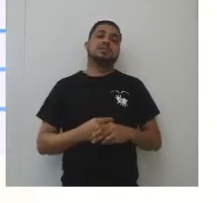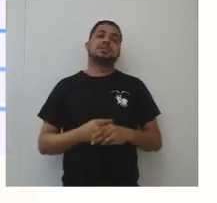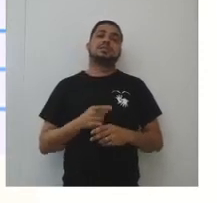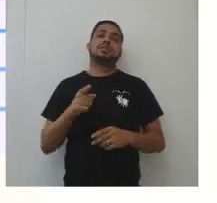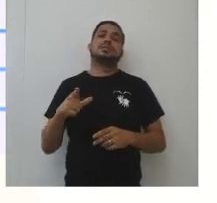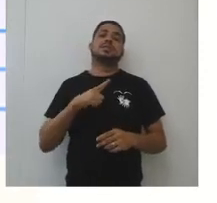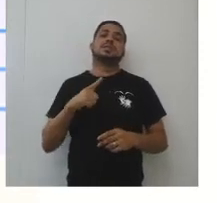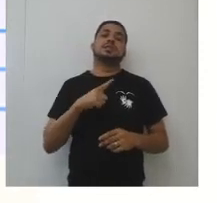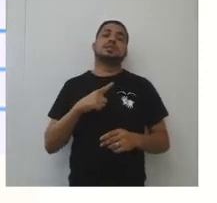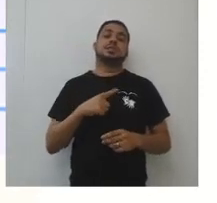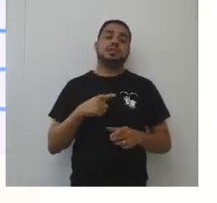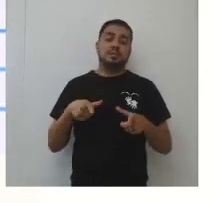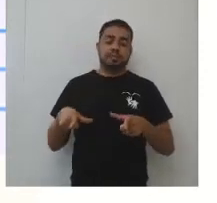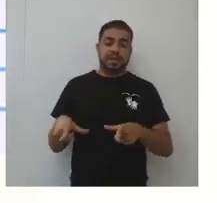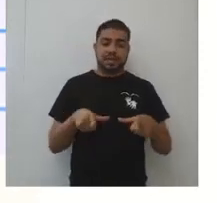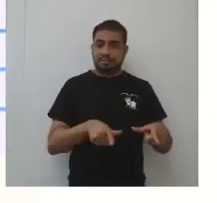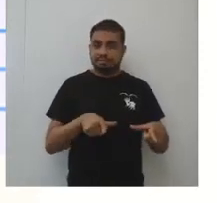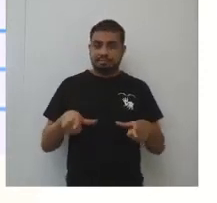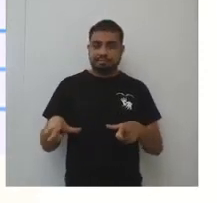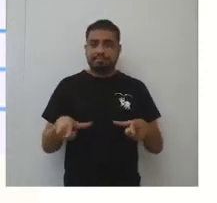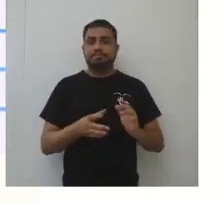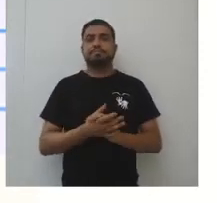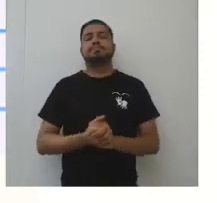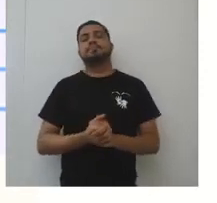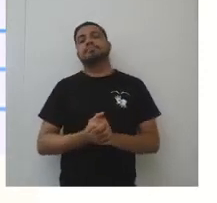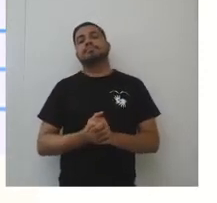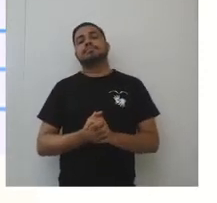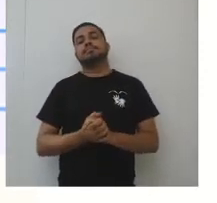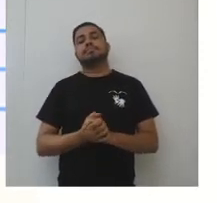que tu tens aqui uma placa